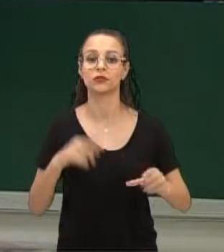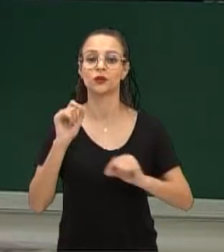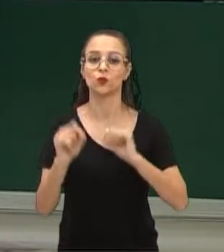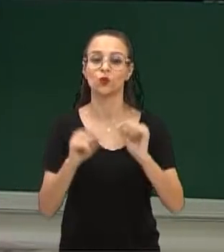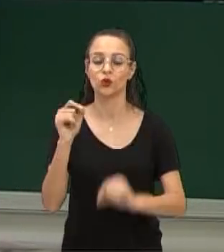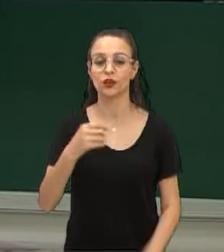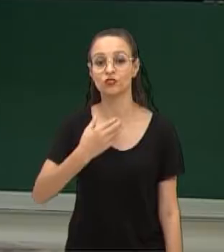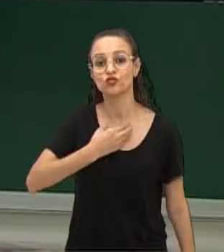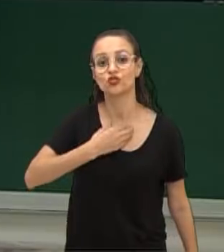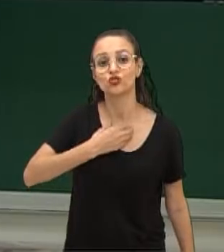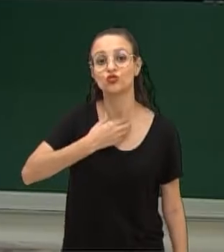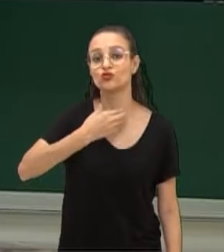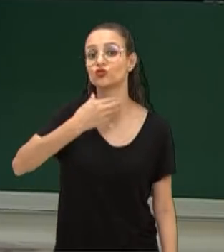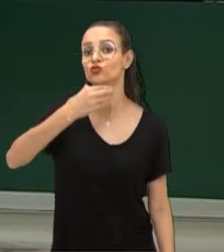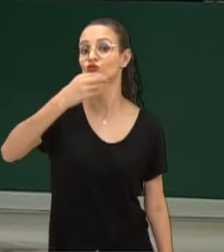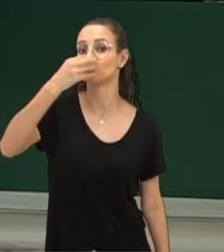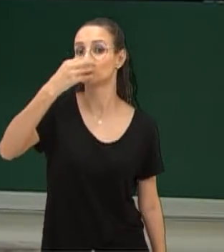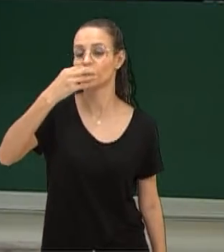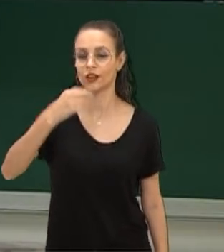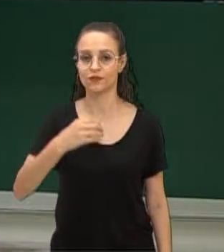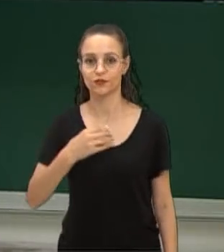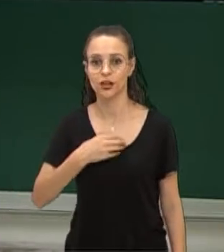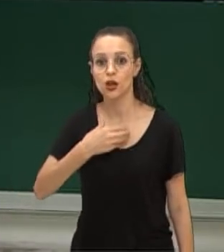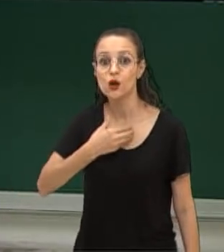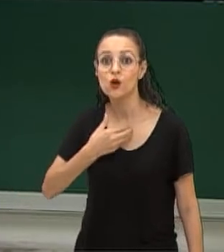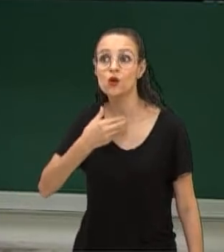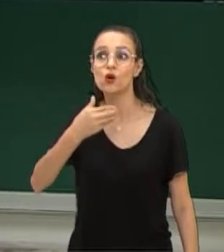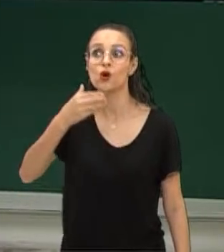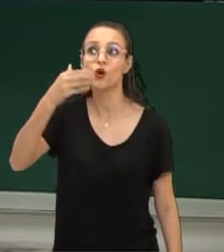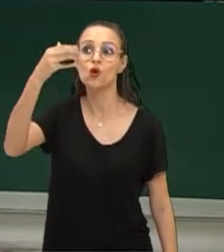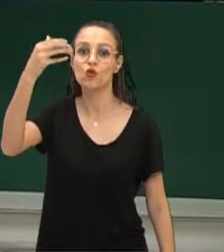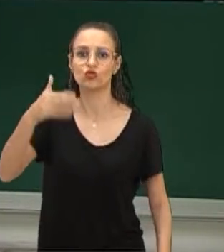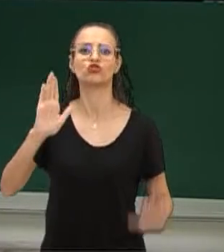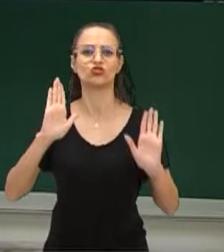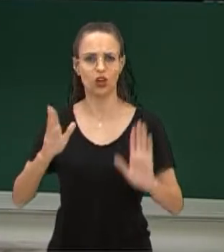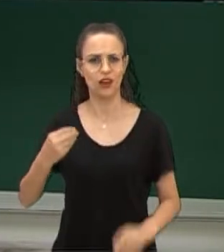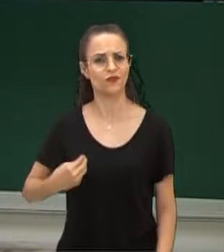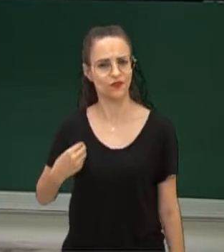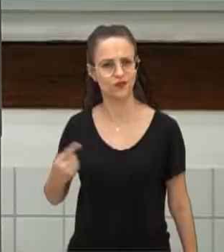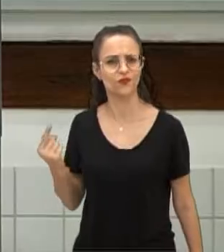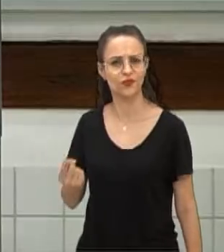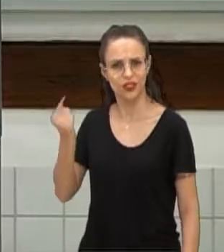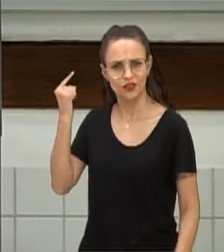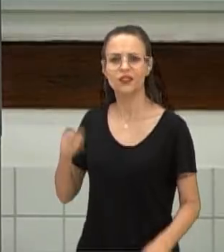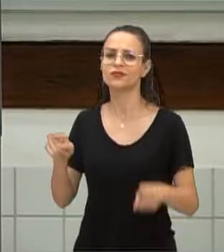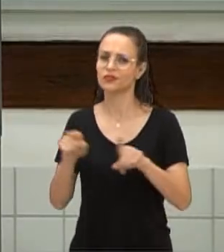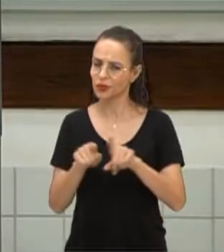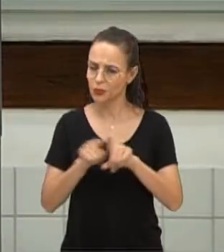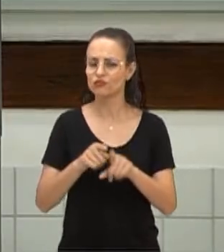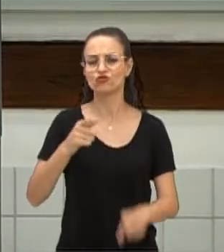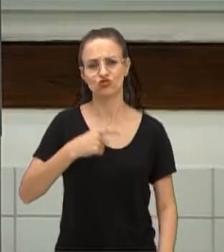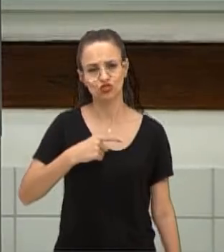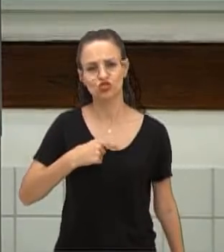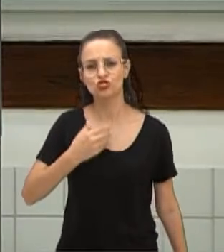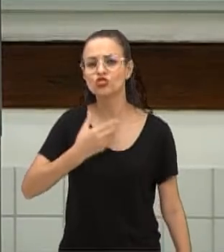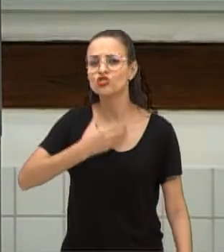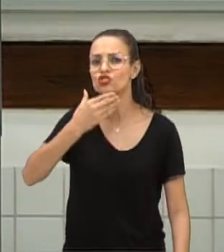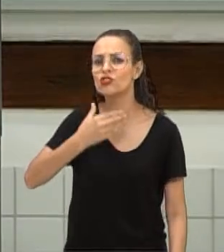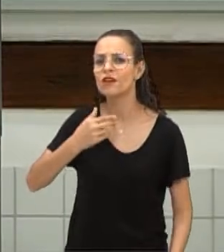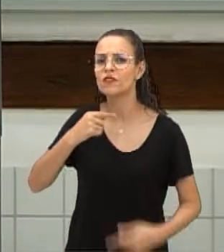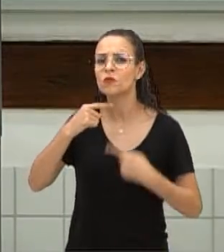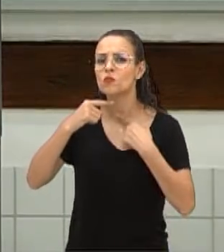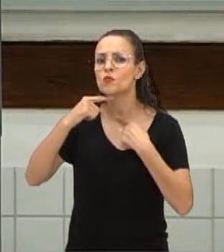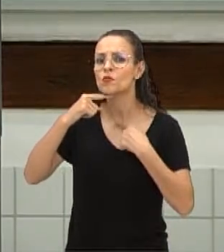as girafas de pescoço longo já existiam, assim como também existiam as girafas de pescoço